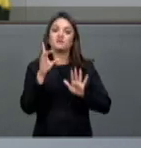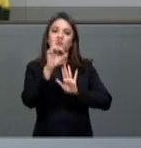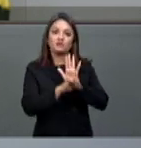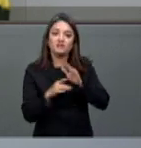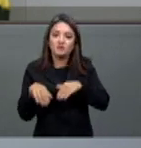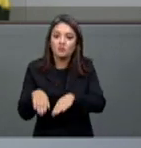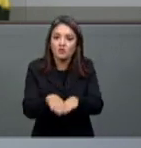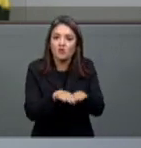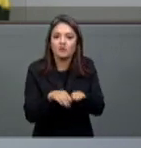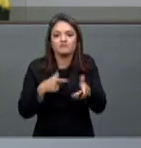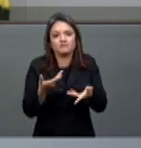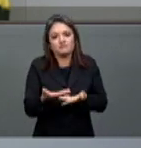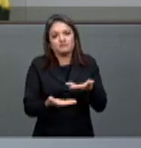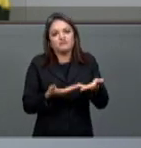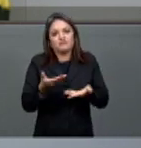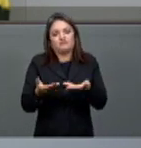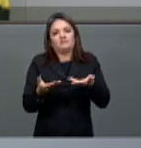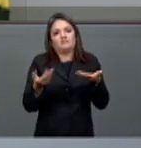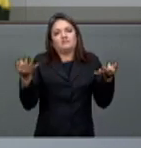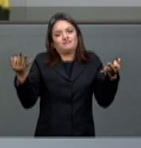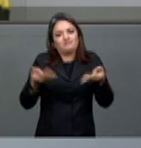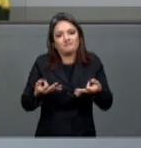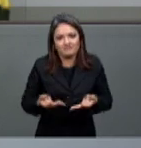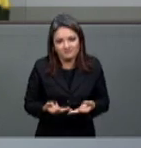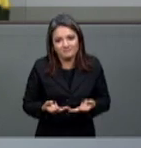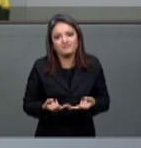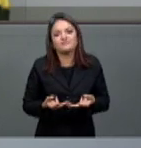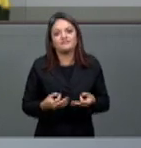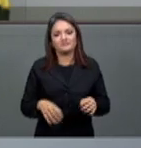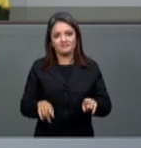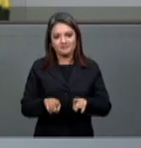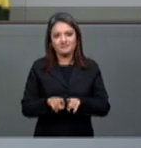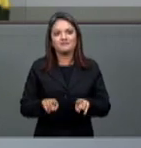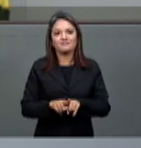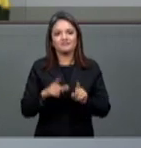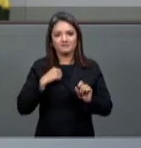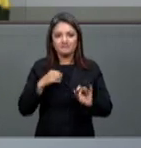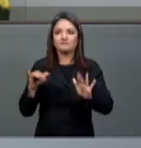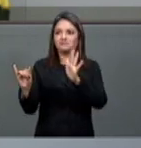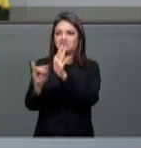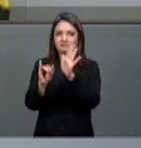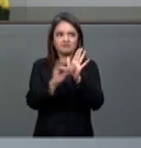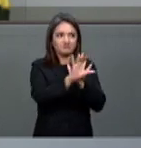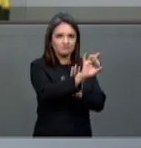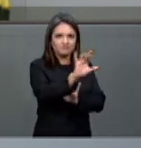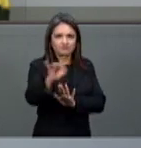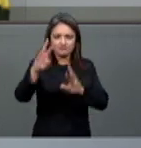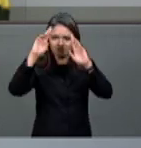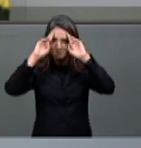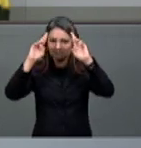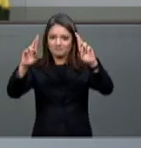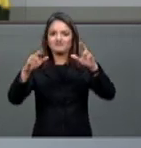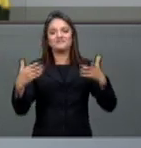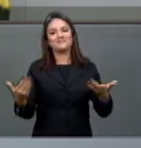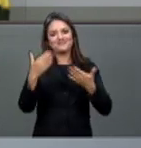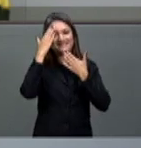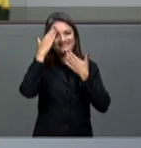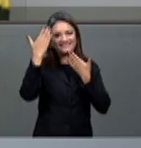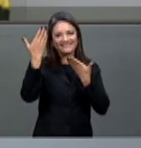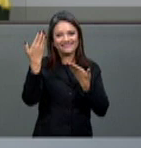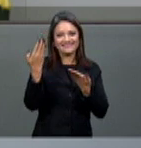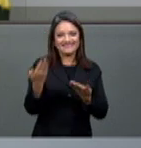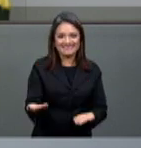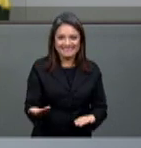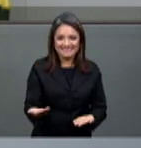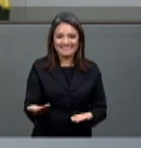tratados com dignidade e de ser tratado com a diferença que a identidade de cada um esse sentido eu agradeço